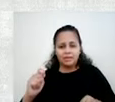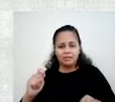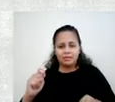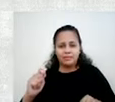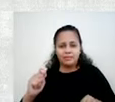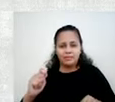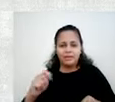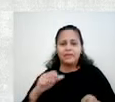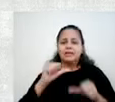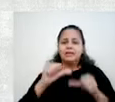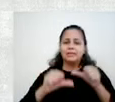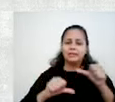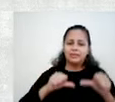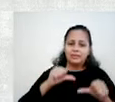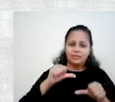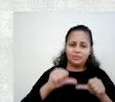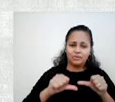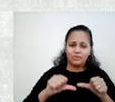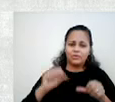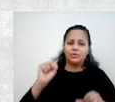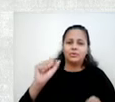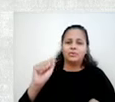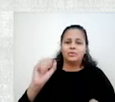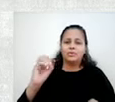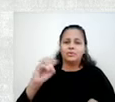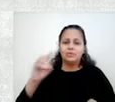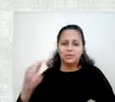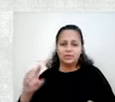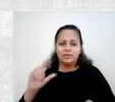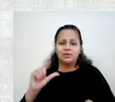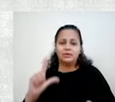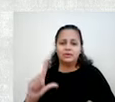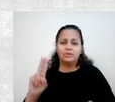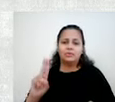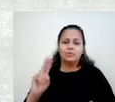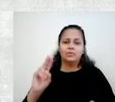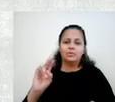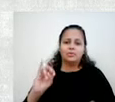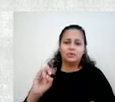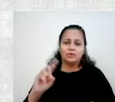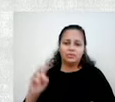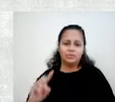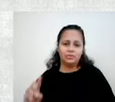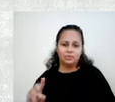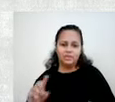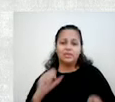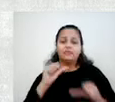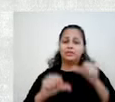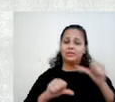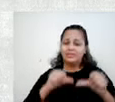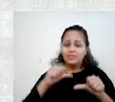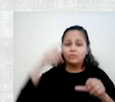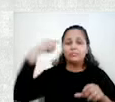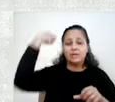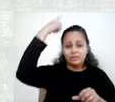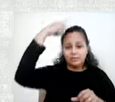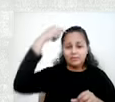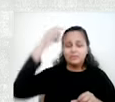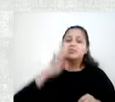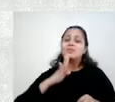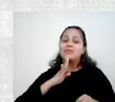1297 e se tornou São Luís. O que é canonizado? Foi transformado em santo, foi reconhecido